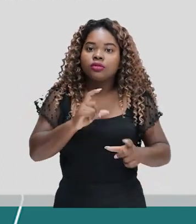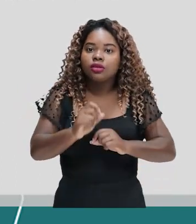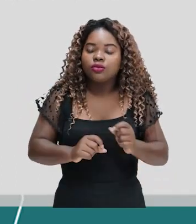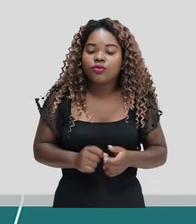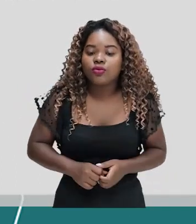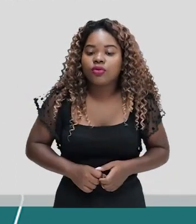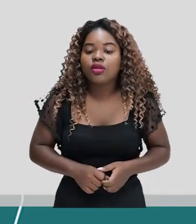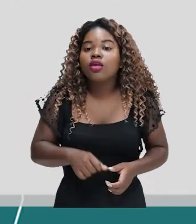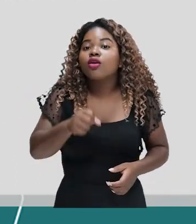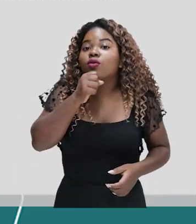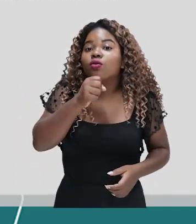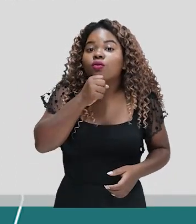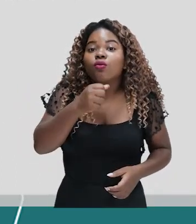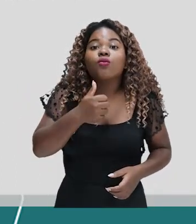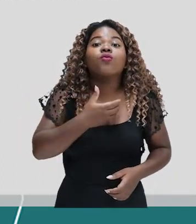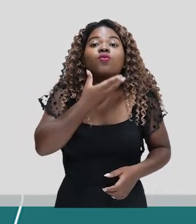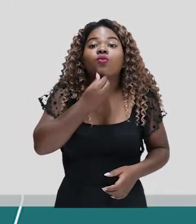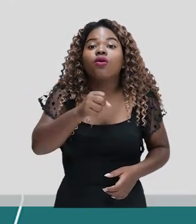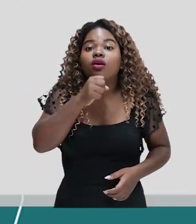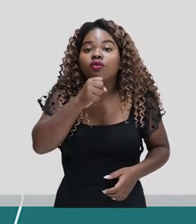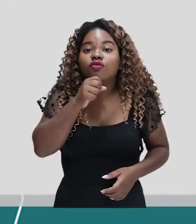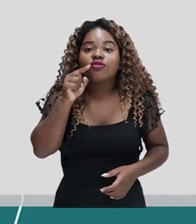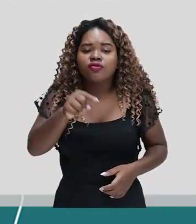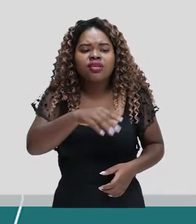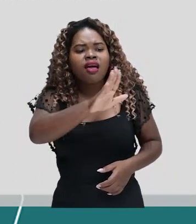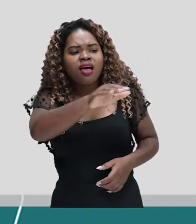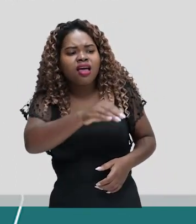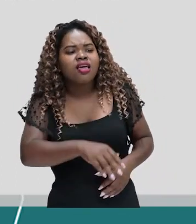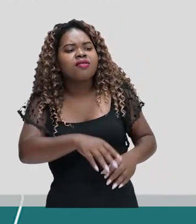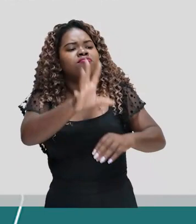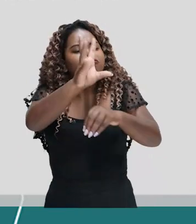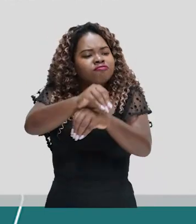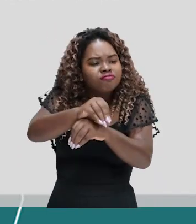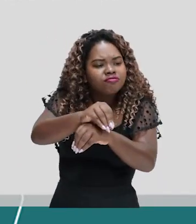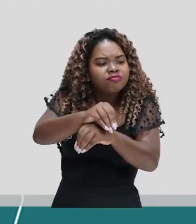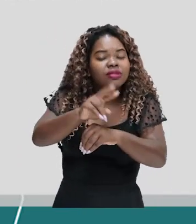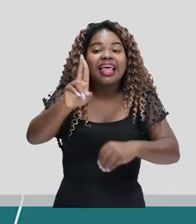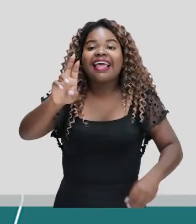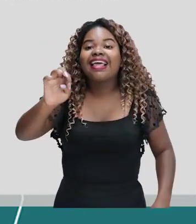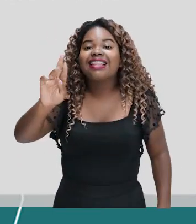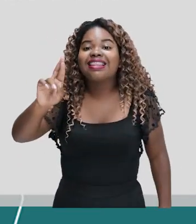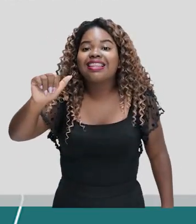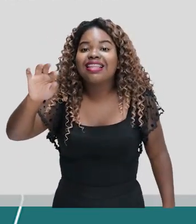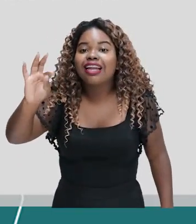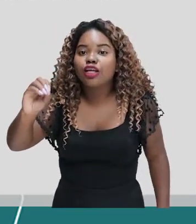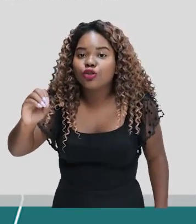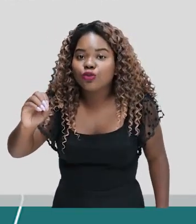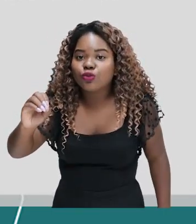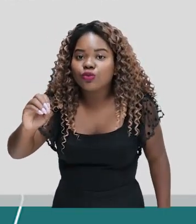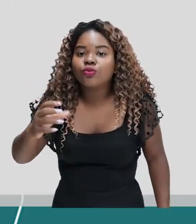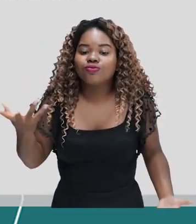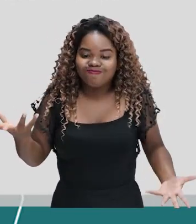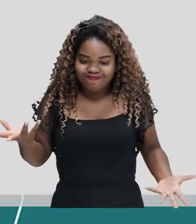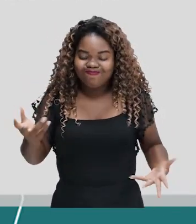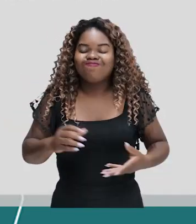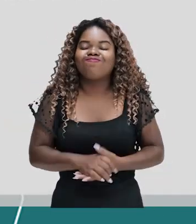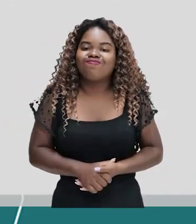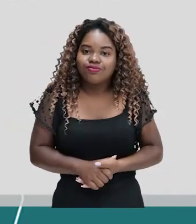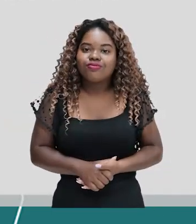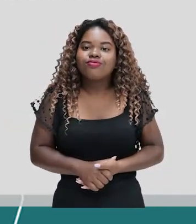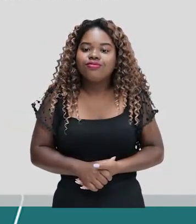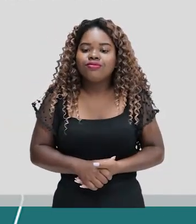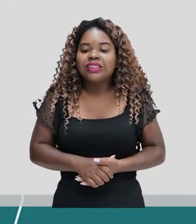faz. Ei, menino, bate o retrato aí. Eu vou mandar pintar um retrato meu, porque eu sou rico, eu vou eternizar a minha imagem. Então,